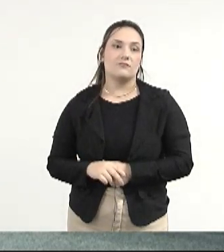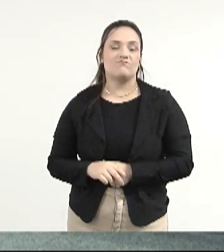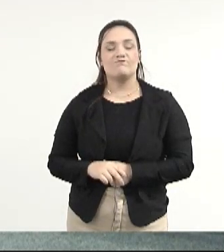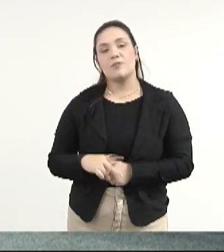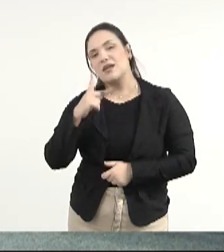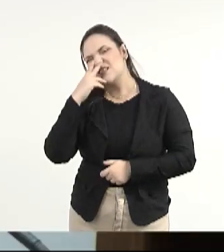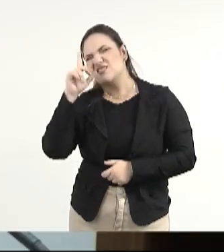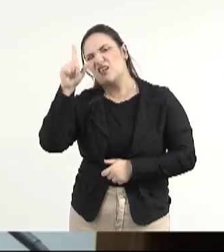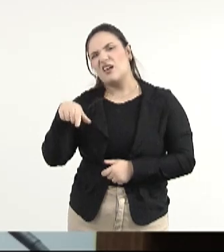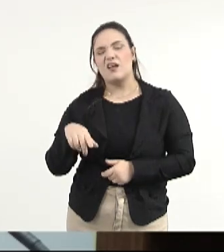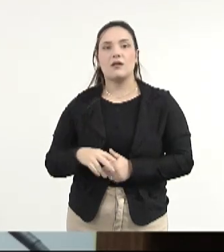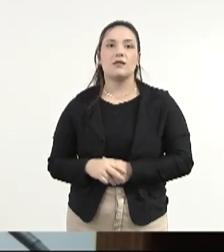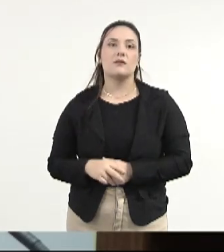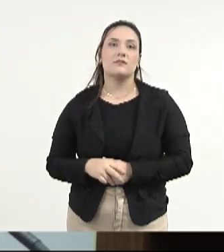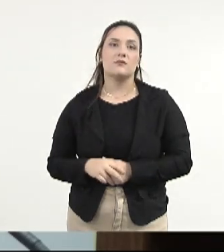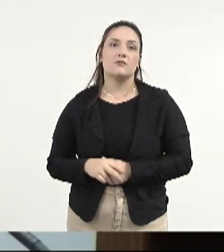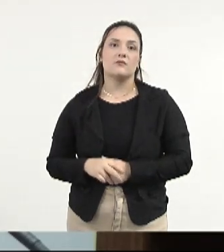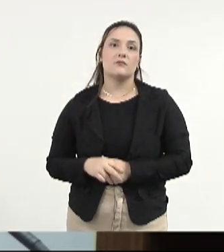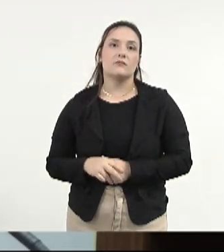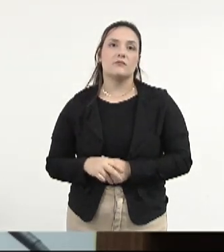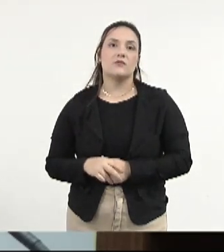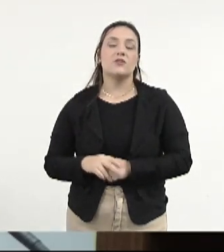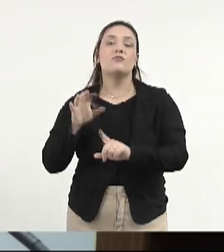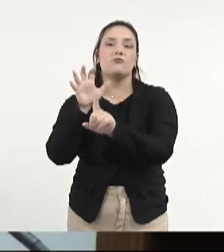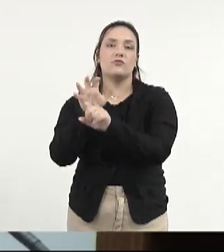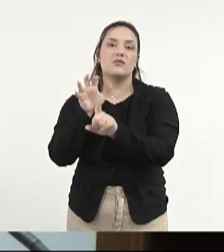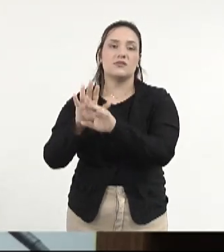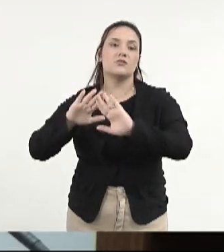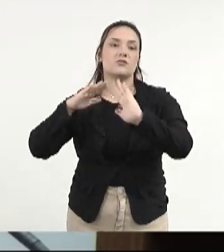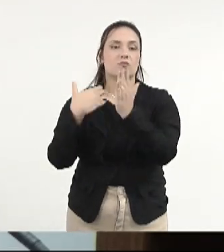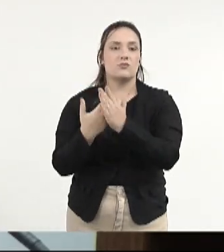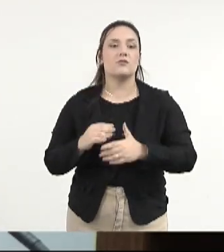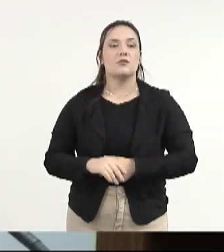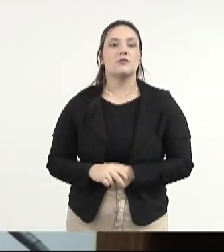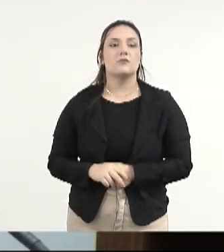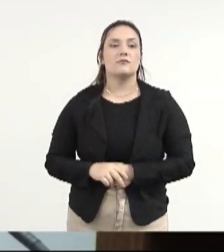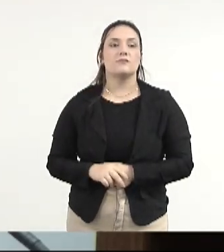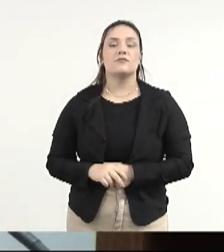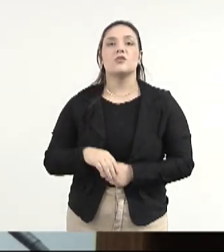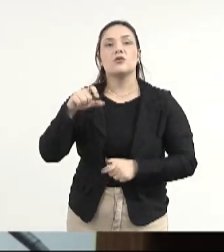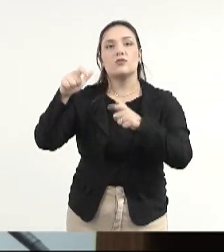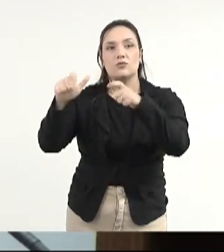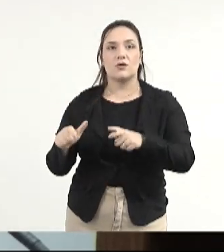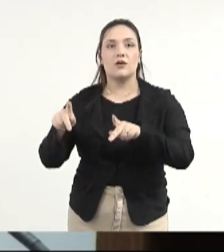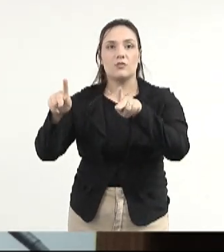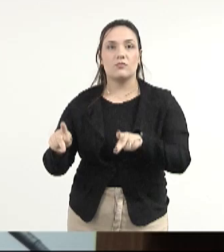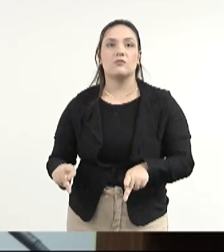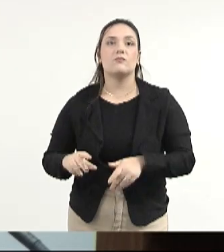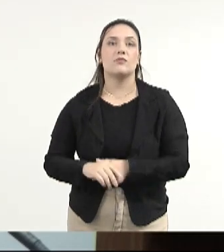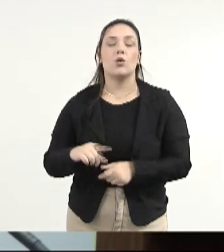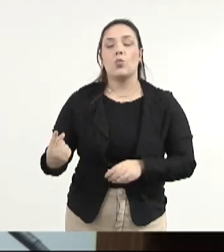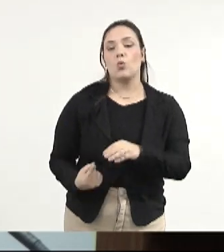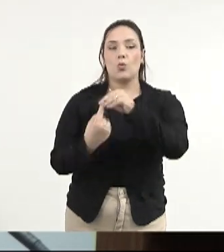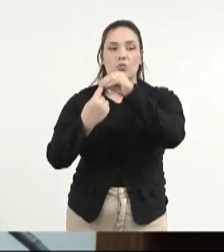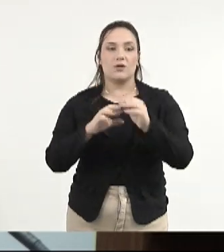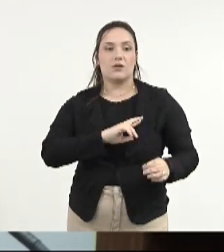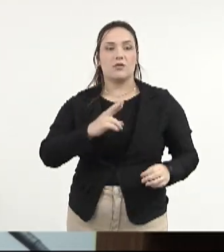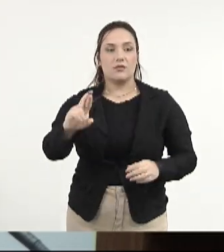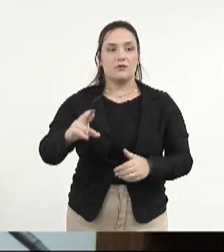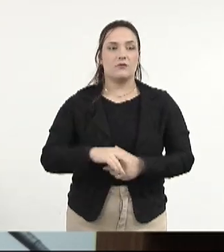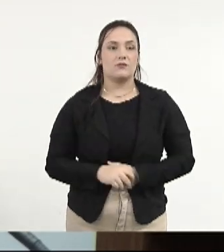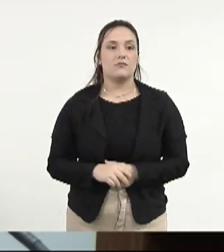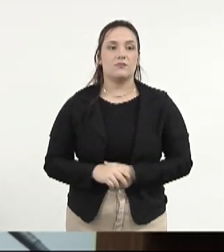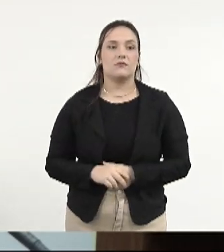sendo... ele acaba induzindo a escola, né, e os espaços públicos a uma única